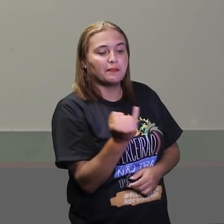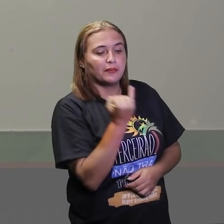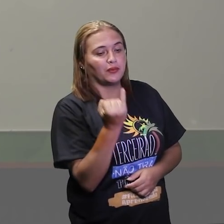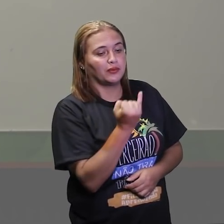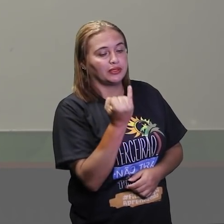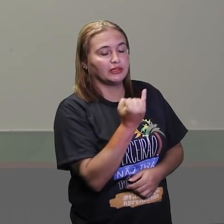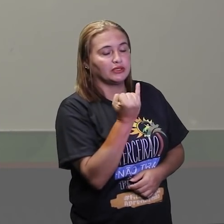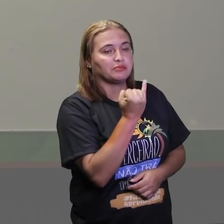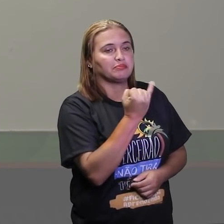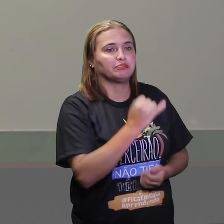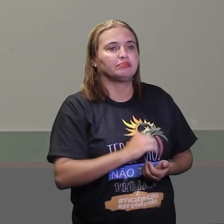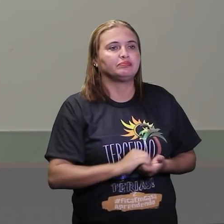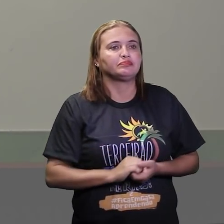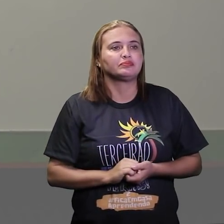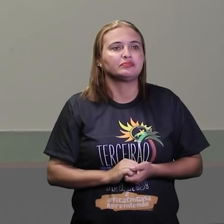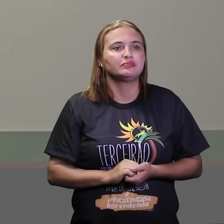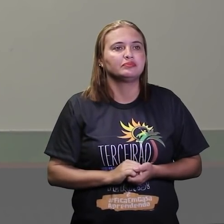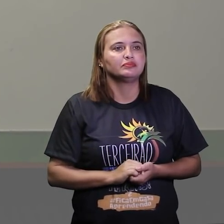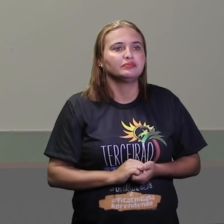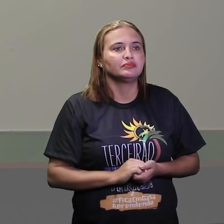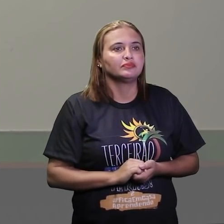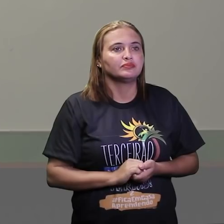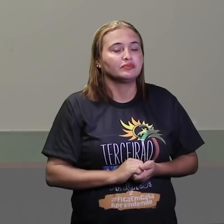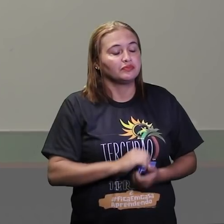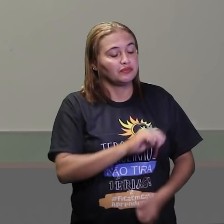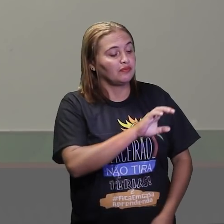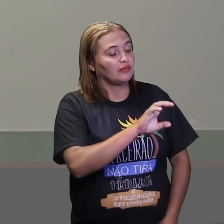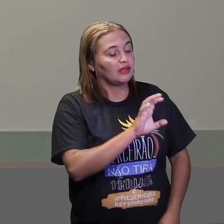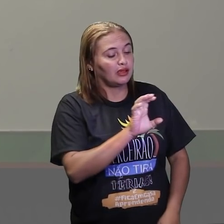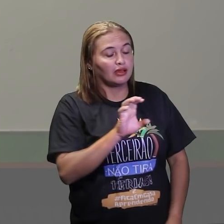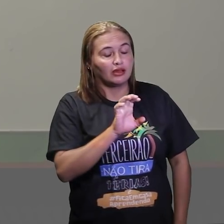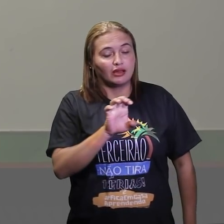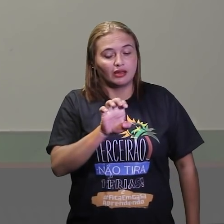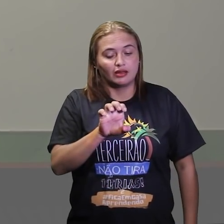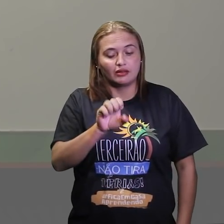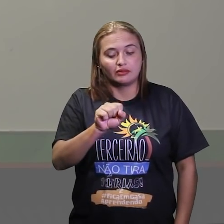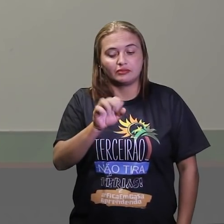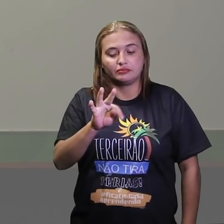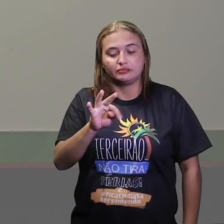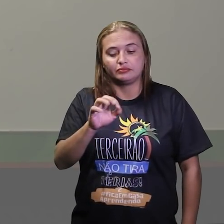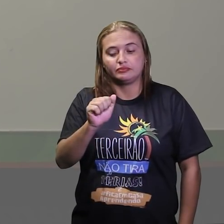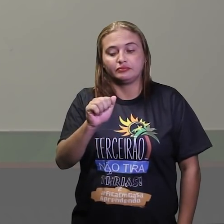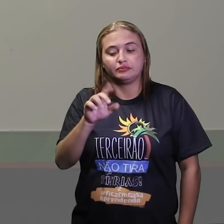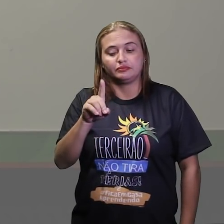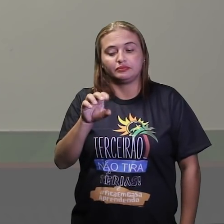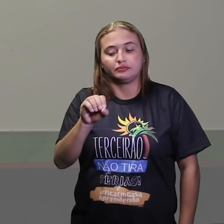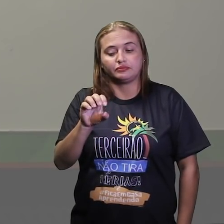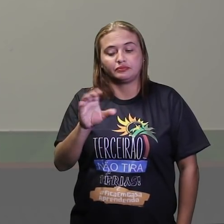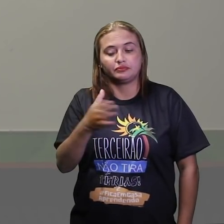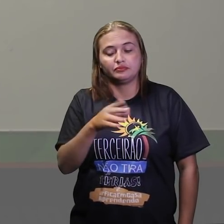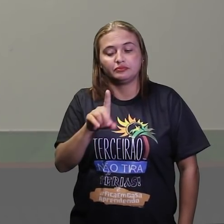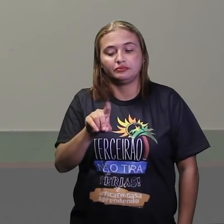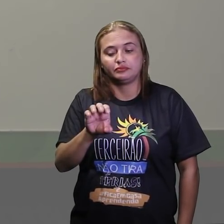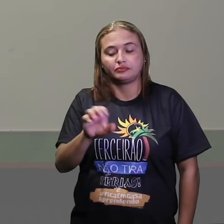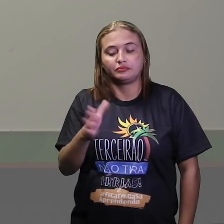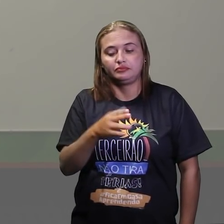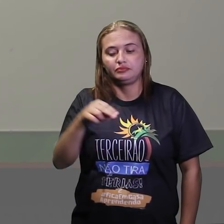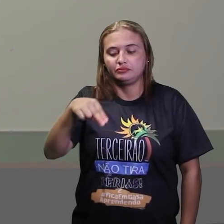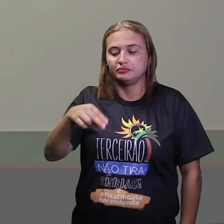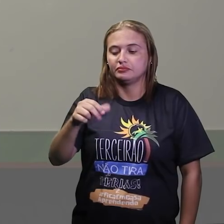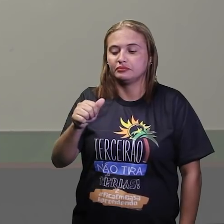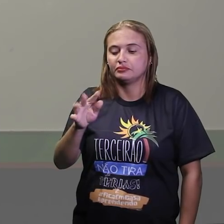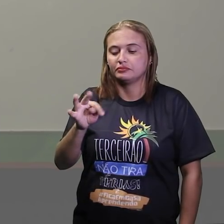com isso, tá? Olha aqui, ó, estado de natureza. Ok? Presta atenção que essa dica aqui é